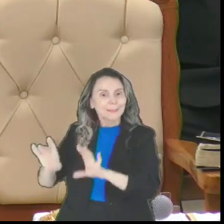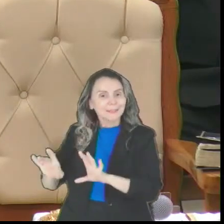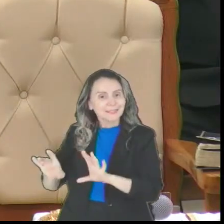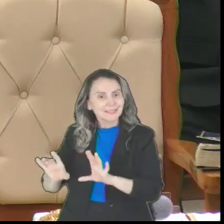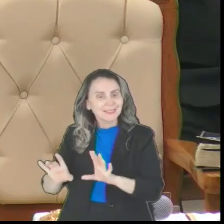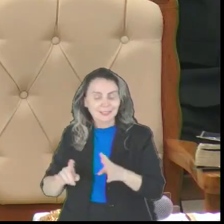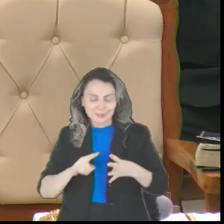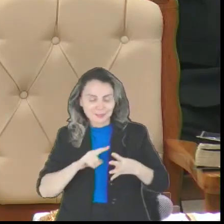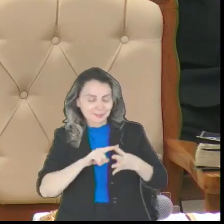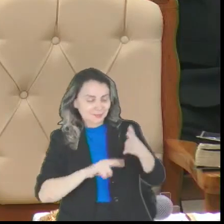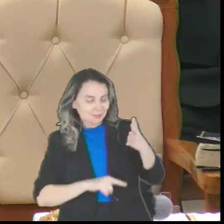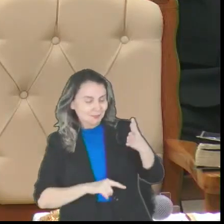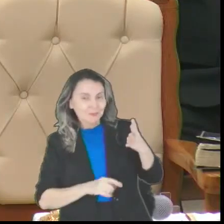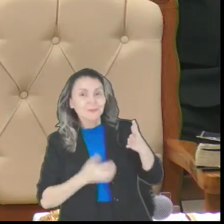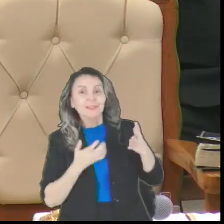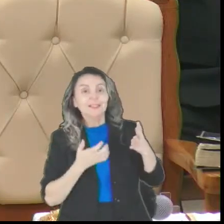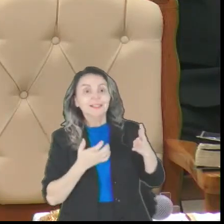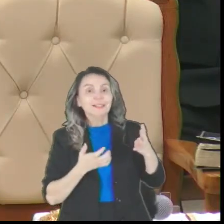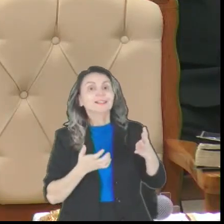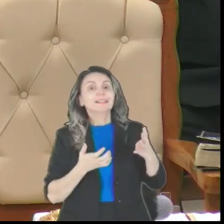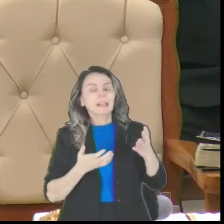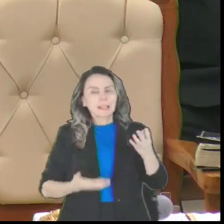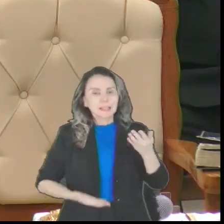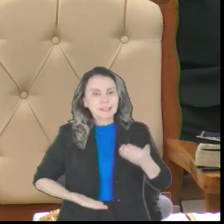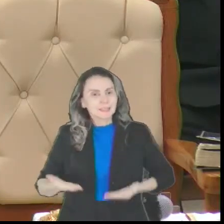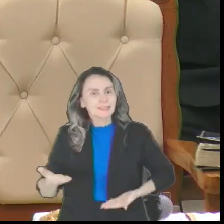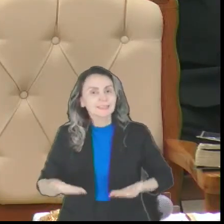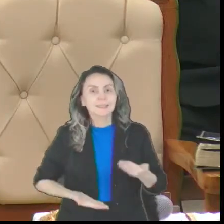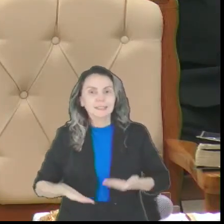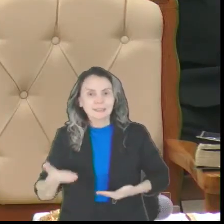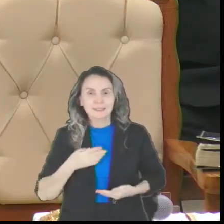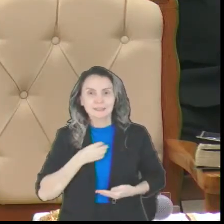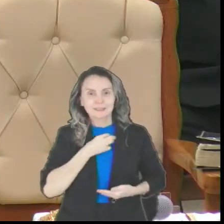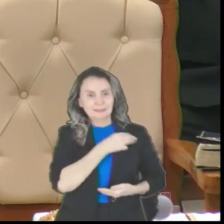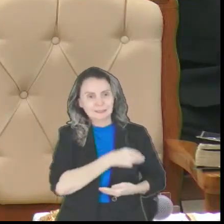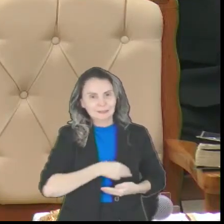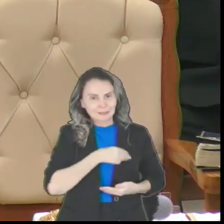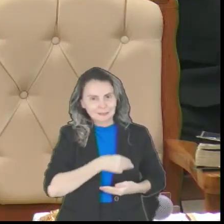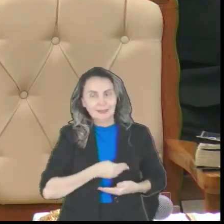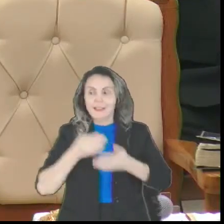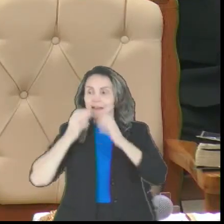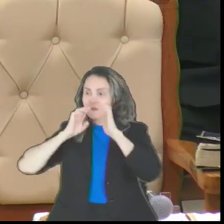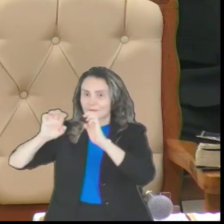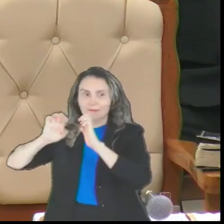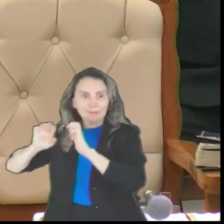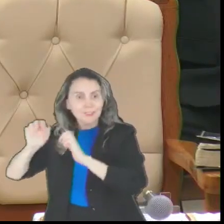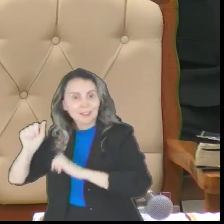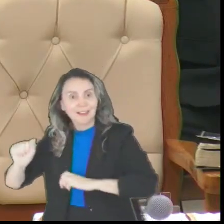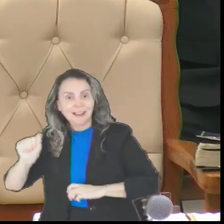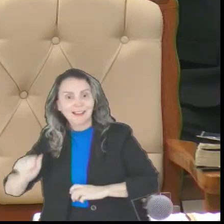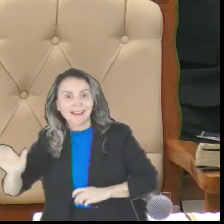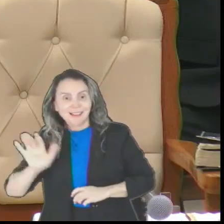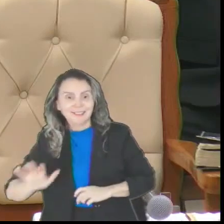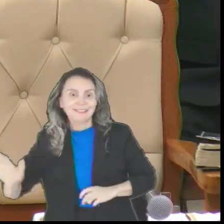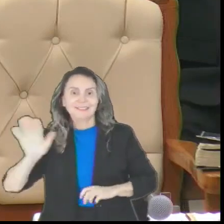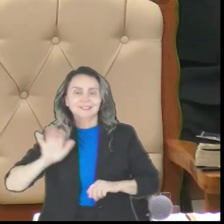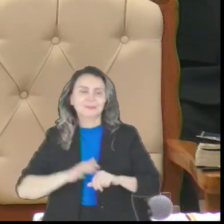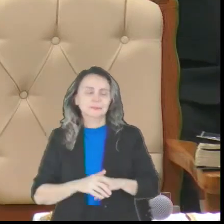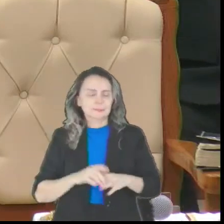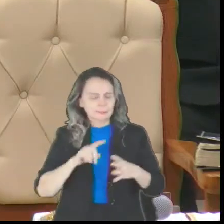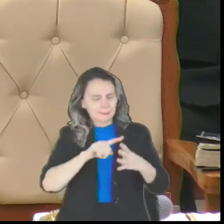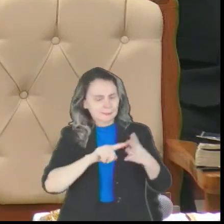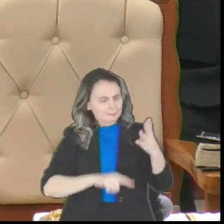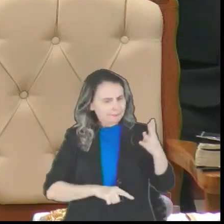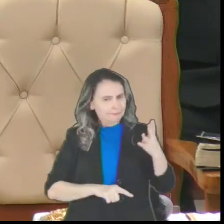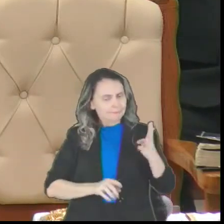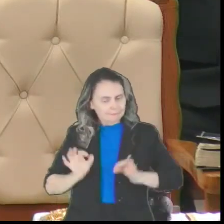preparados para uma funcionalidade missionária, eles vão ganhar vida. Quando eles estão preparados para